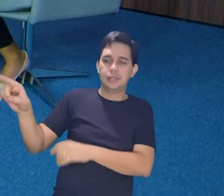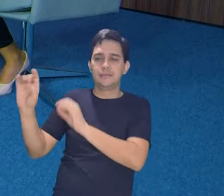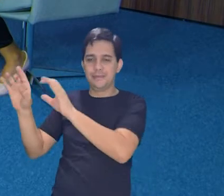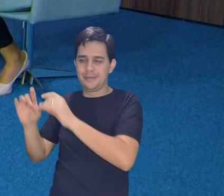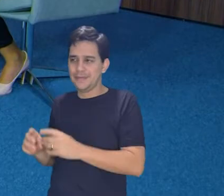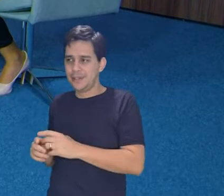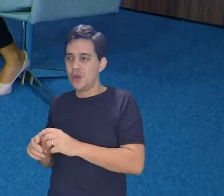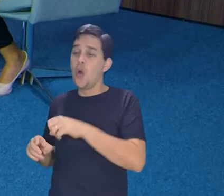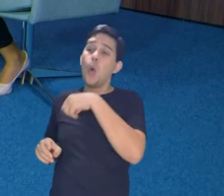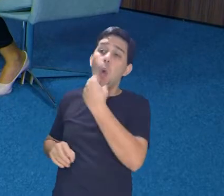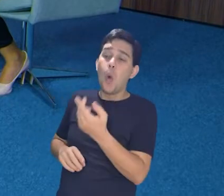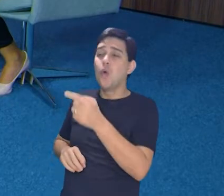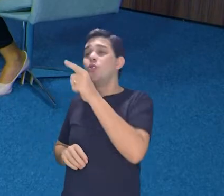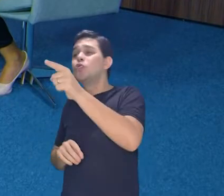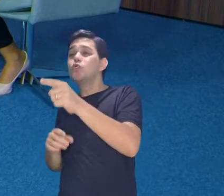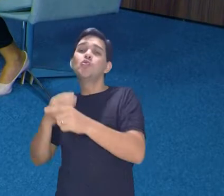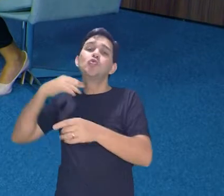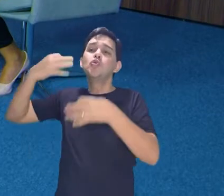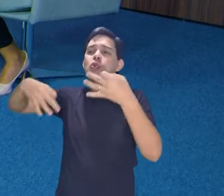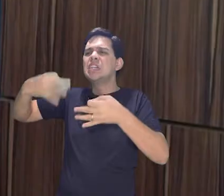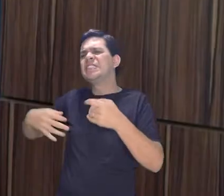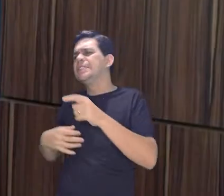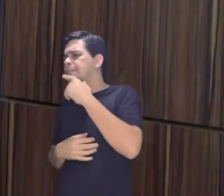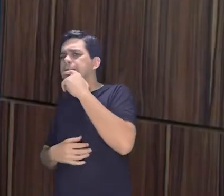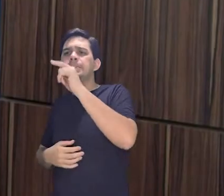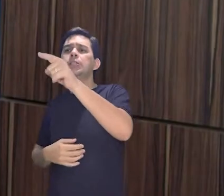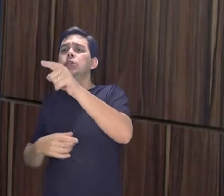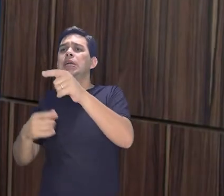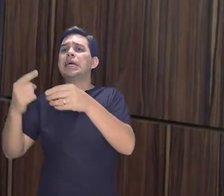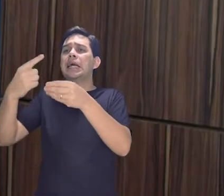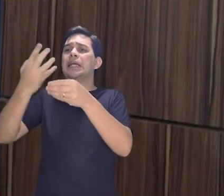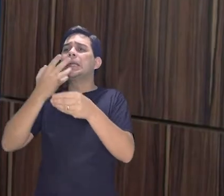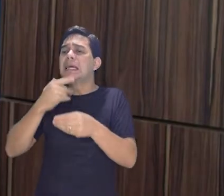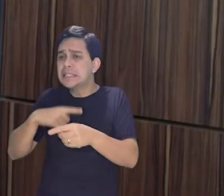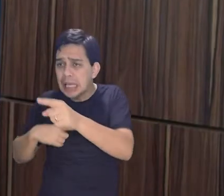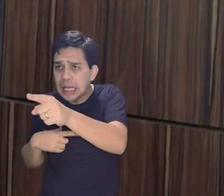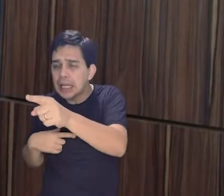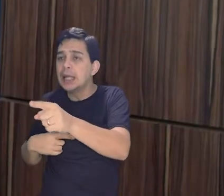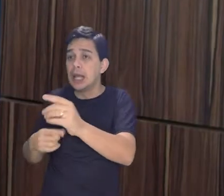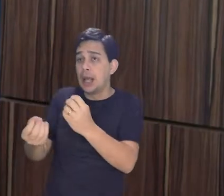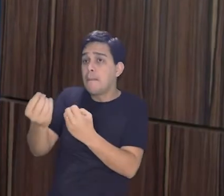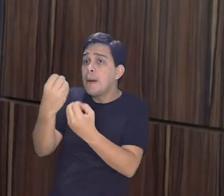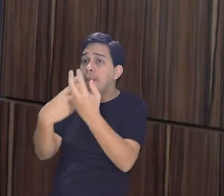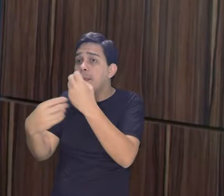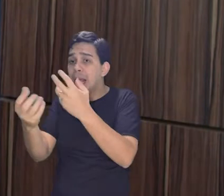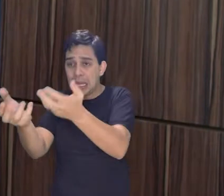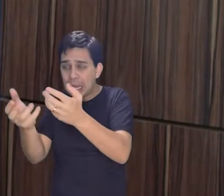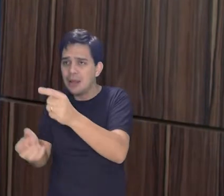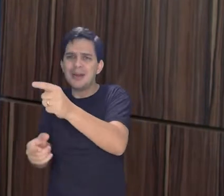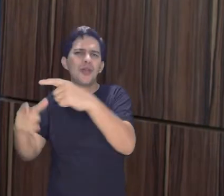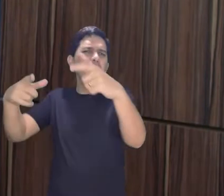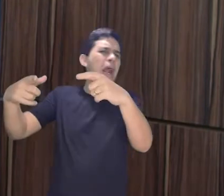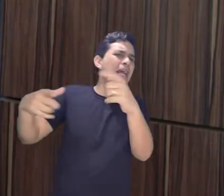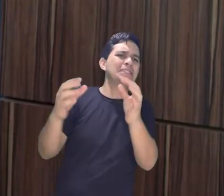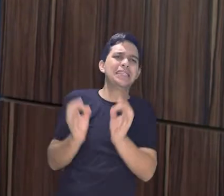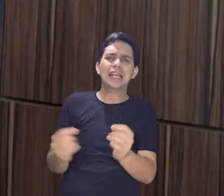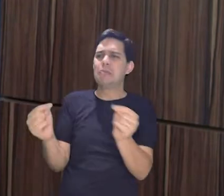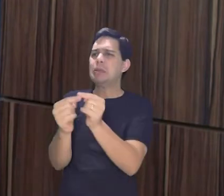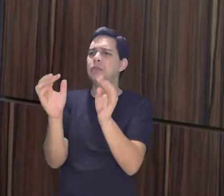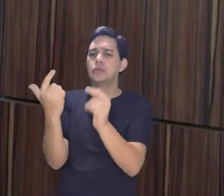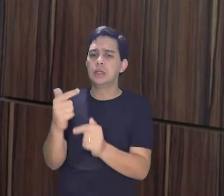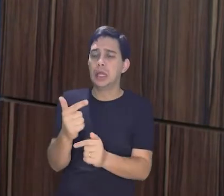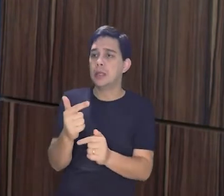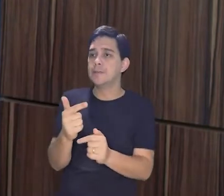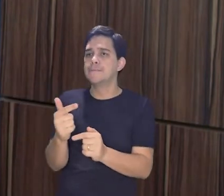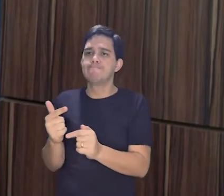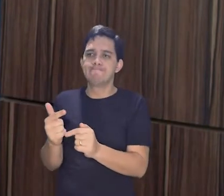nessa comarca. Ele pode entrar em contato com o NUDECA e solicitar que essa equipe se desloque com os equipamentos necessários até onde a criança